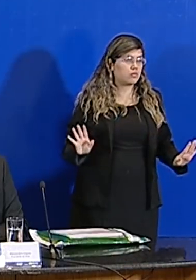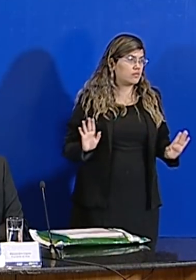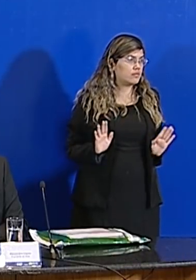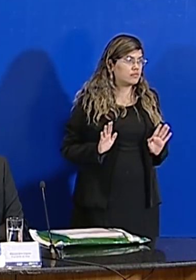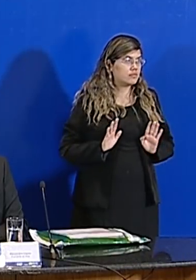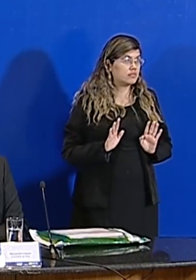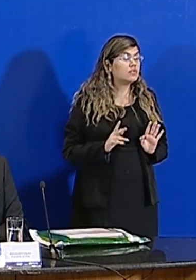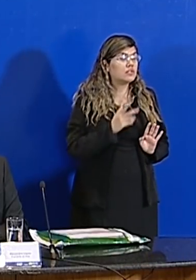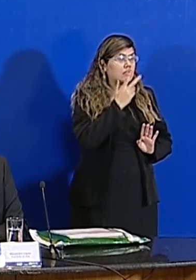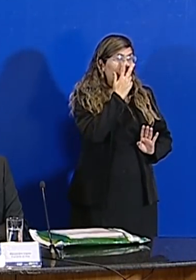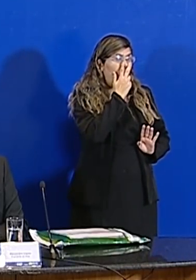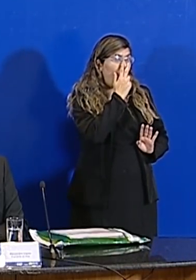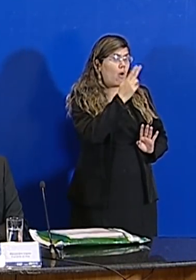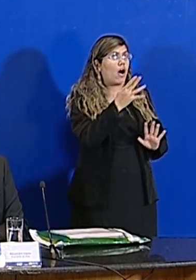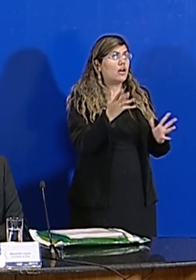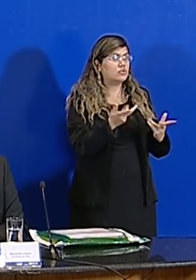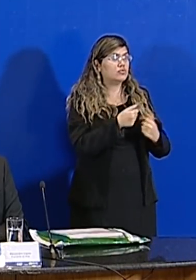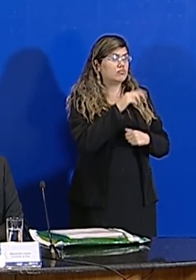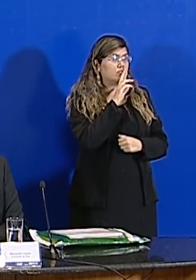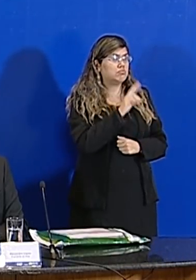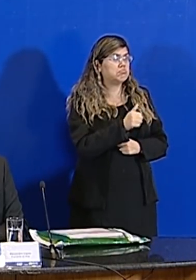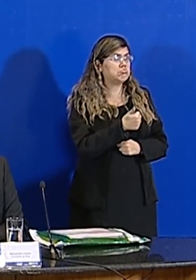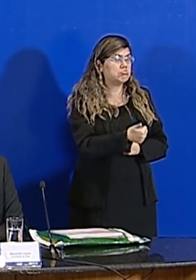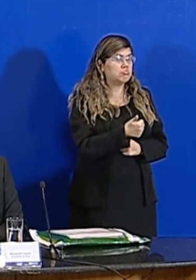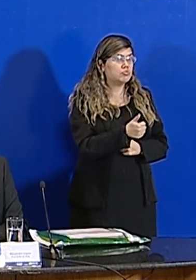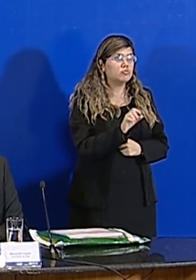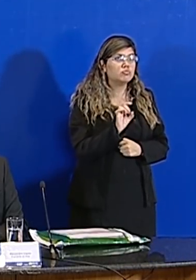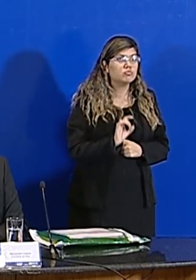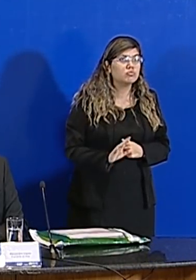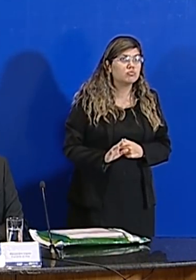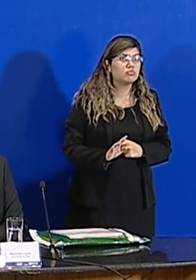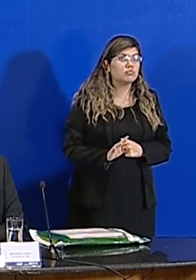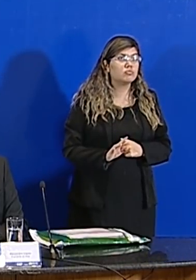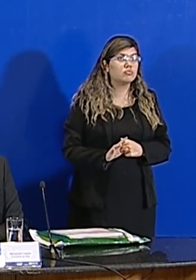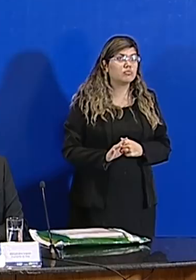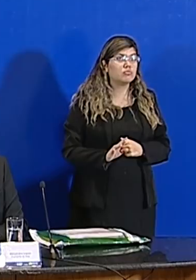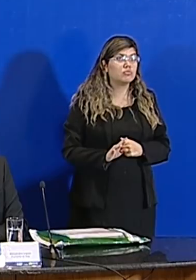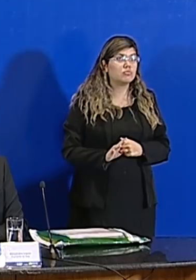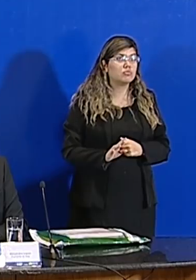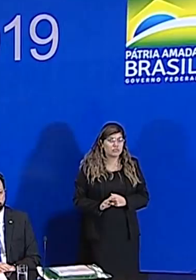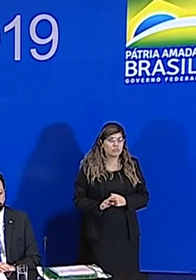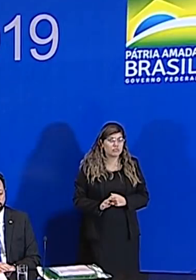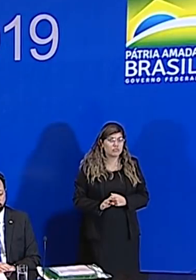acho que foi plenamente atendido. Ok? Próxima pergunta.